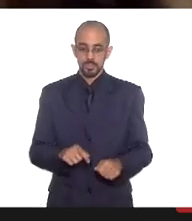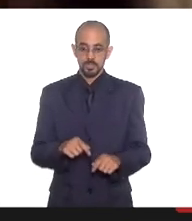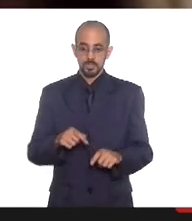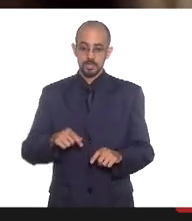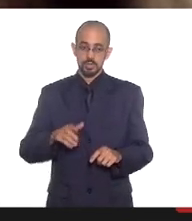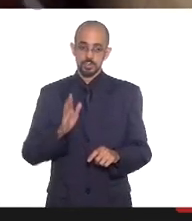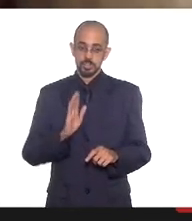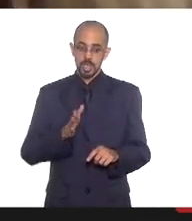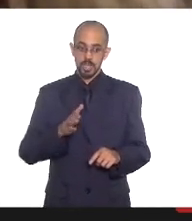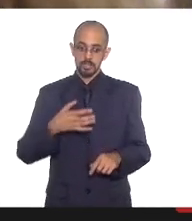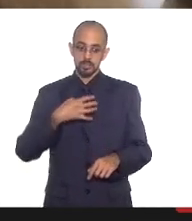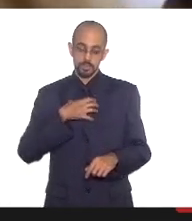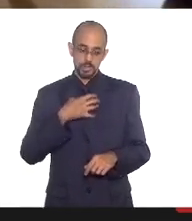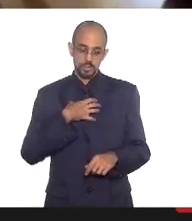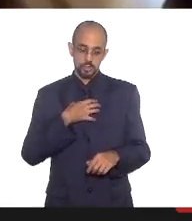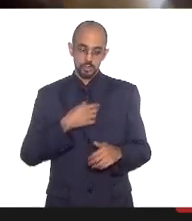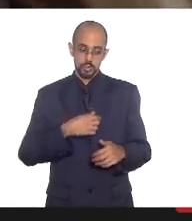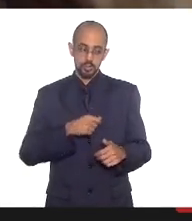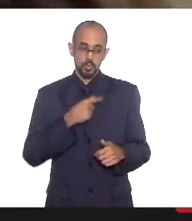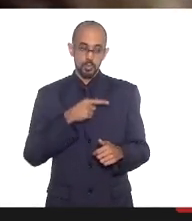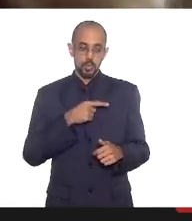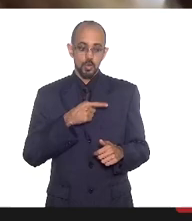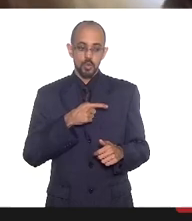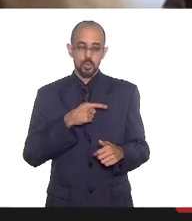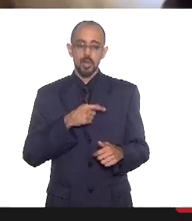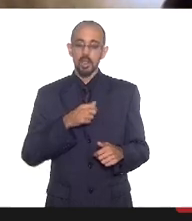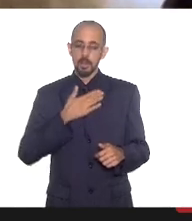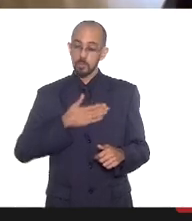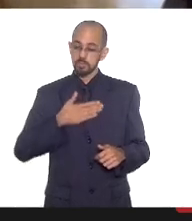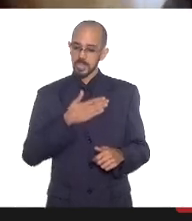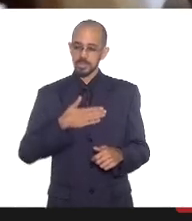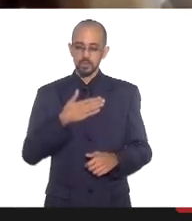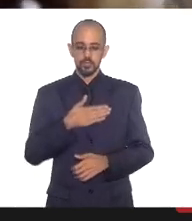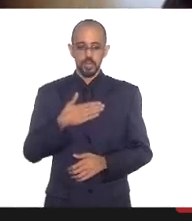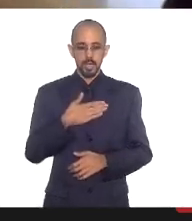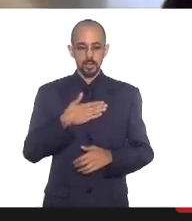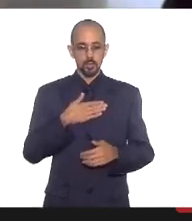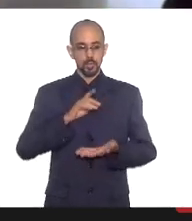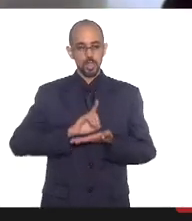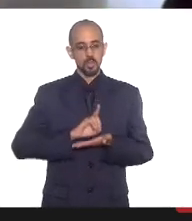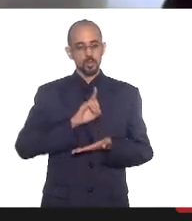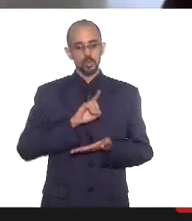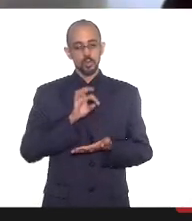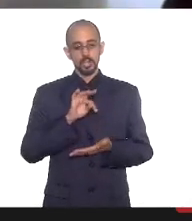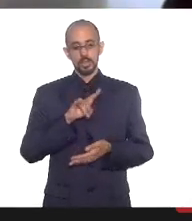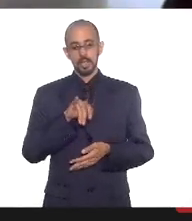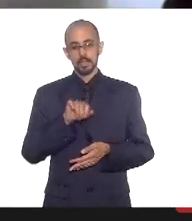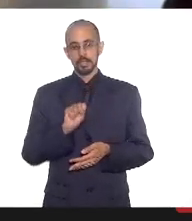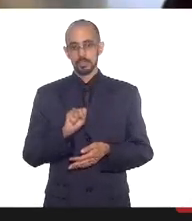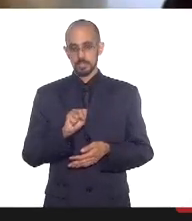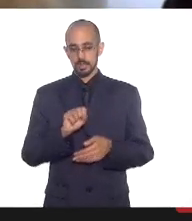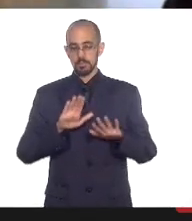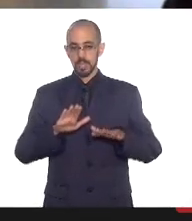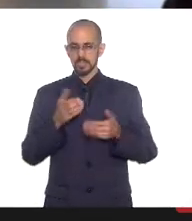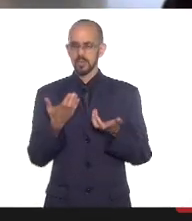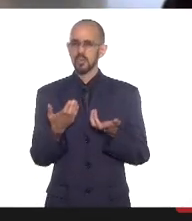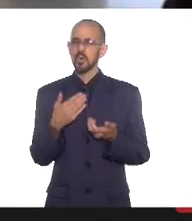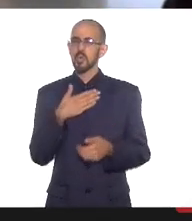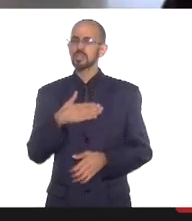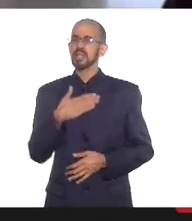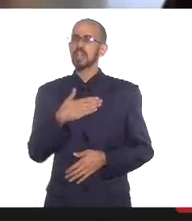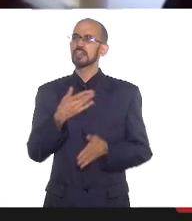sala da doutora Thaís agora eu queria perguntar ao